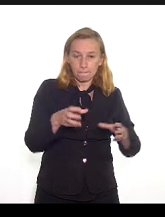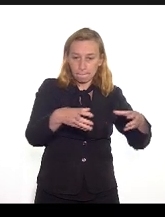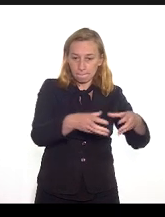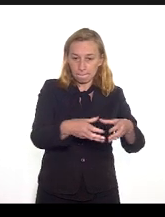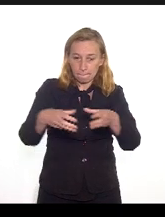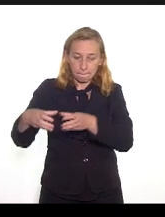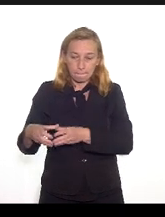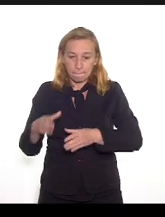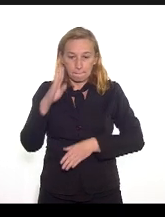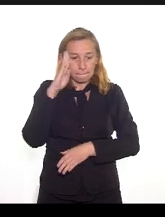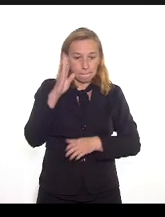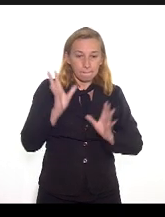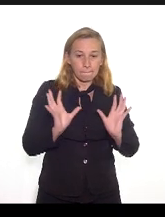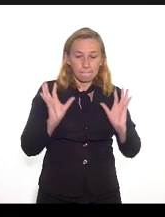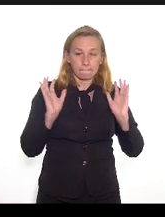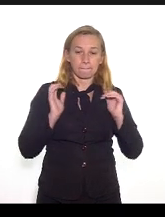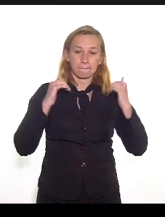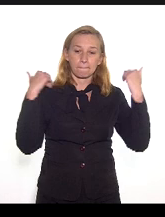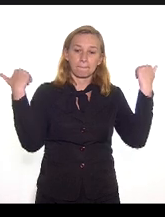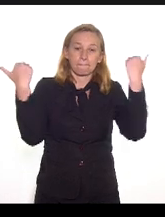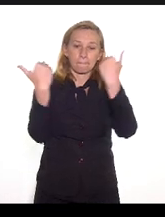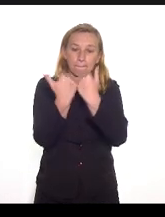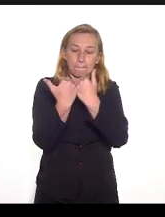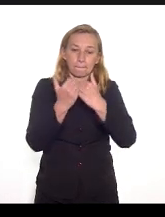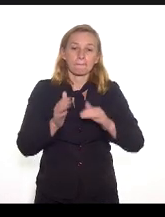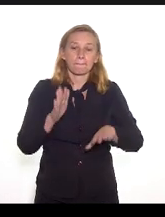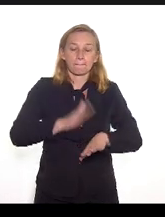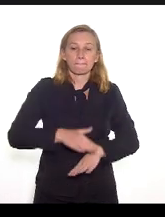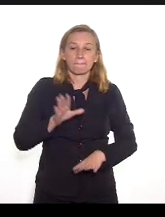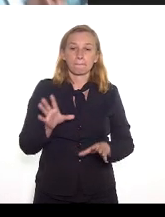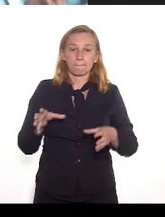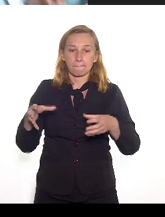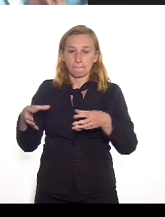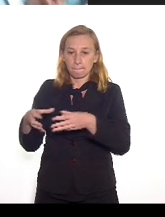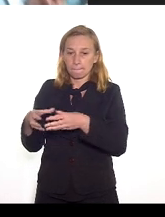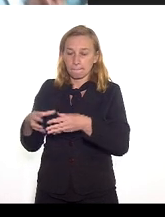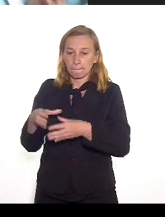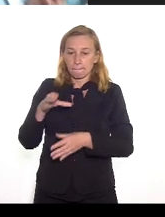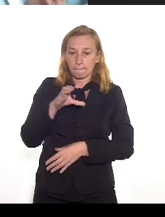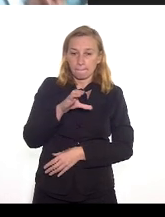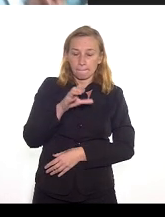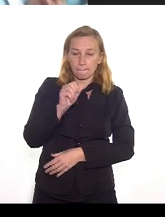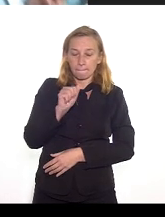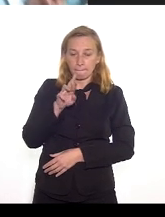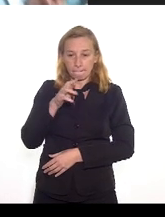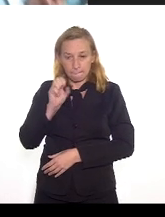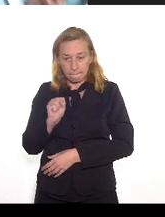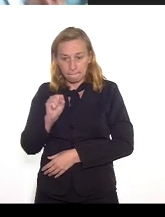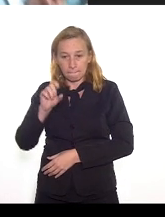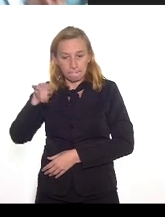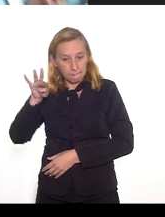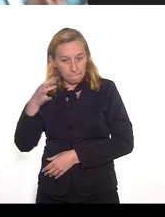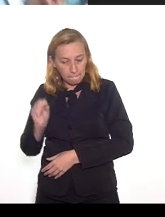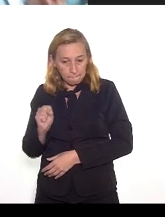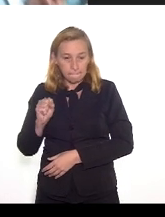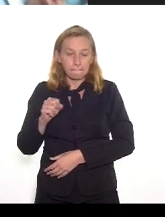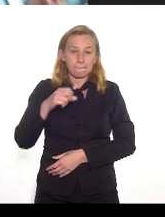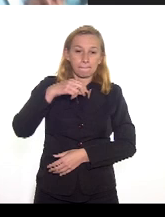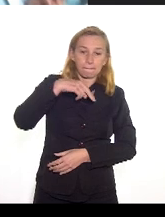no Maracanã, mais o campus de Angra dos Reis, Itaguaí, Maria da Graça, Nova Friburgo,